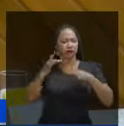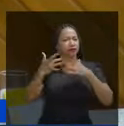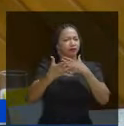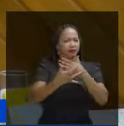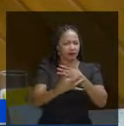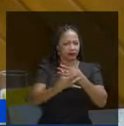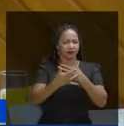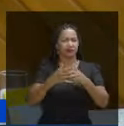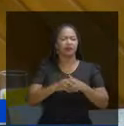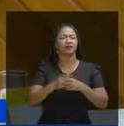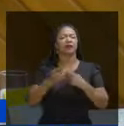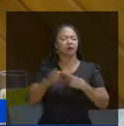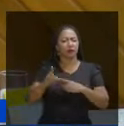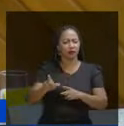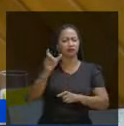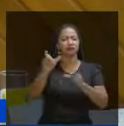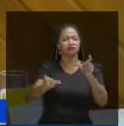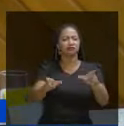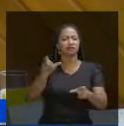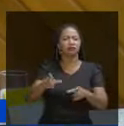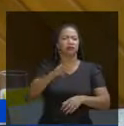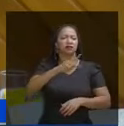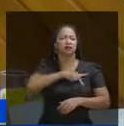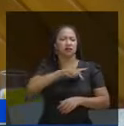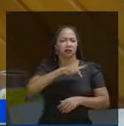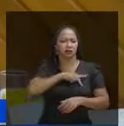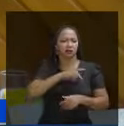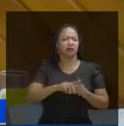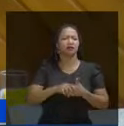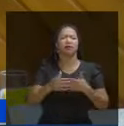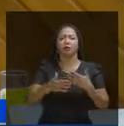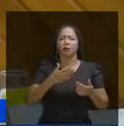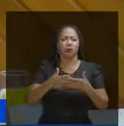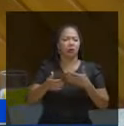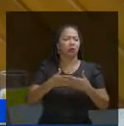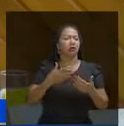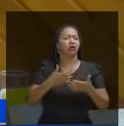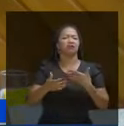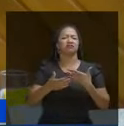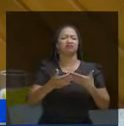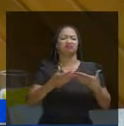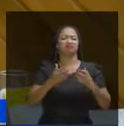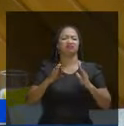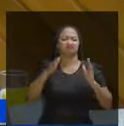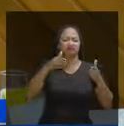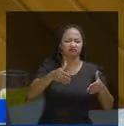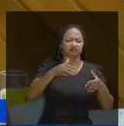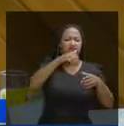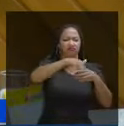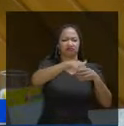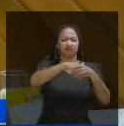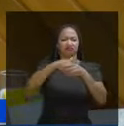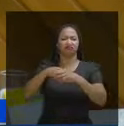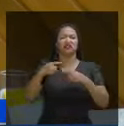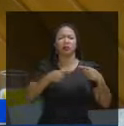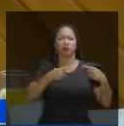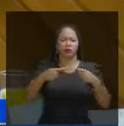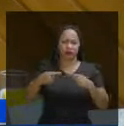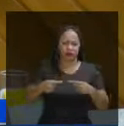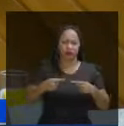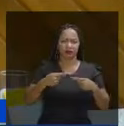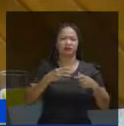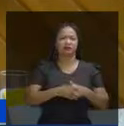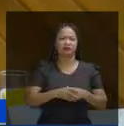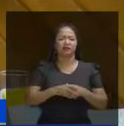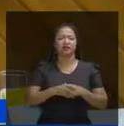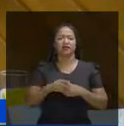sociais, contra figuras públicas, despidos de qualquer conteúdo eleitoral, ainda que veicule crítica política contundente em